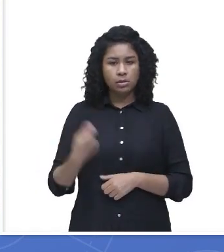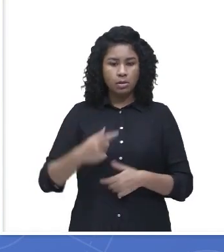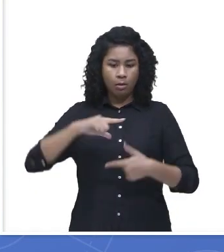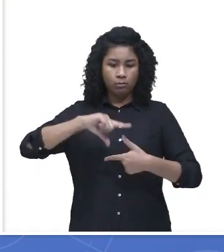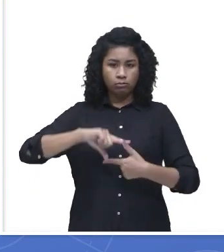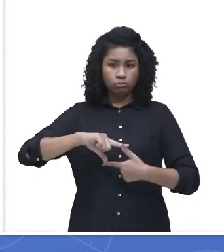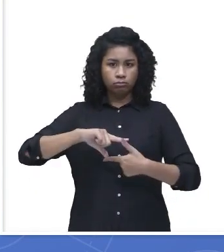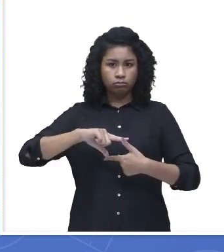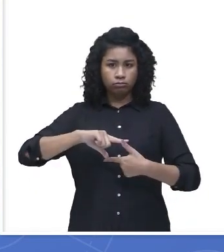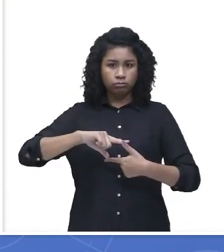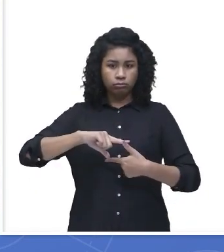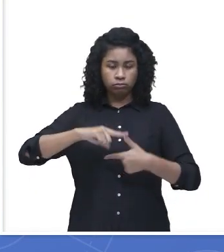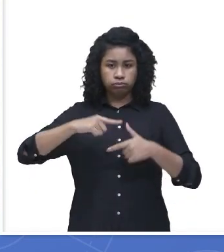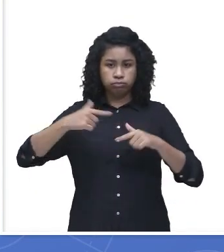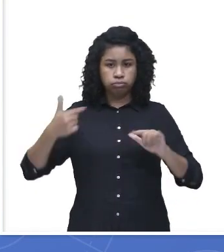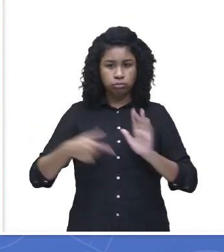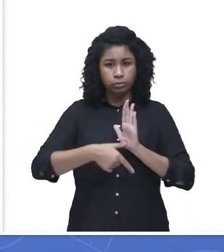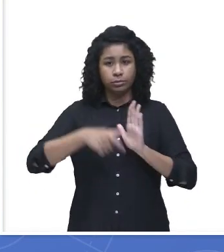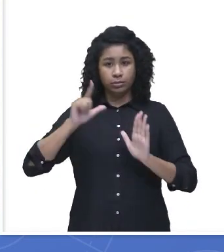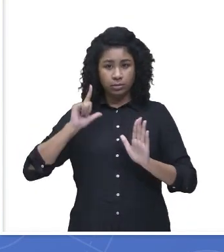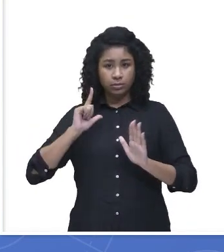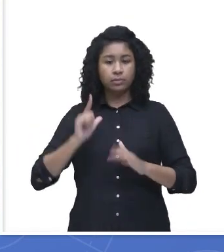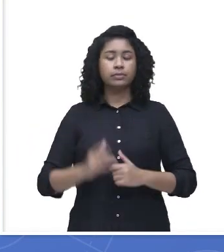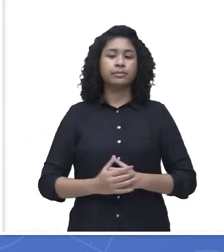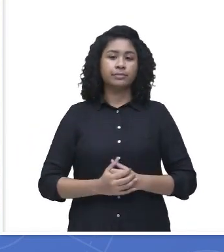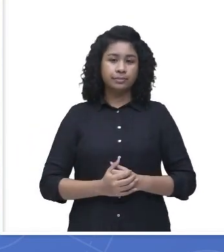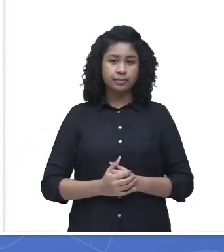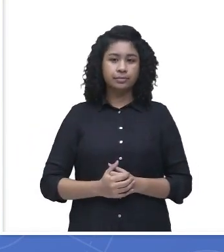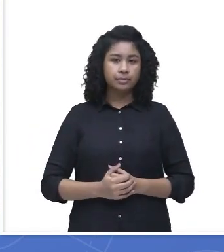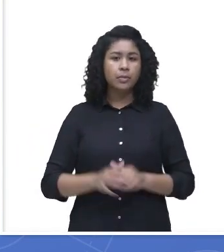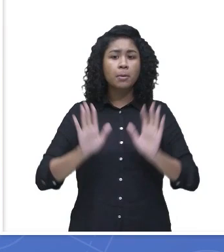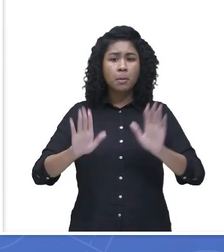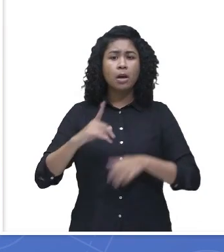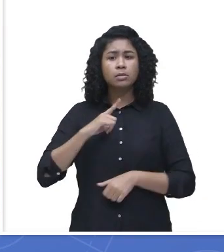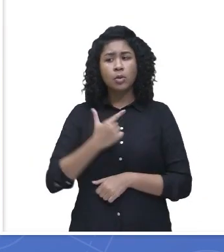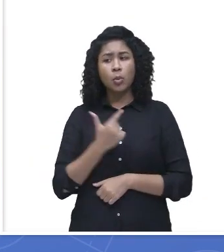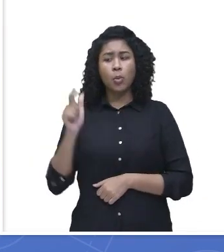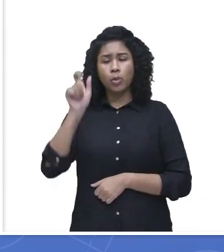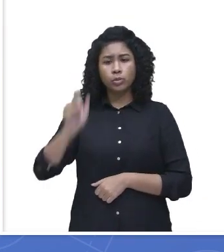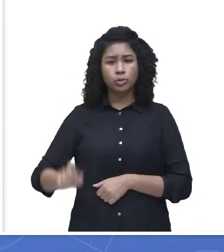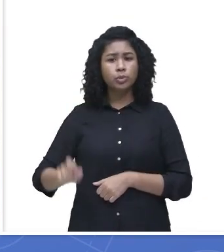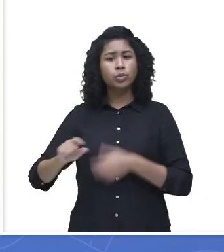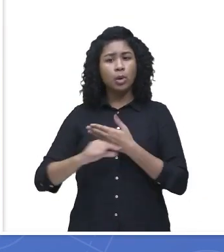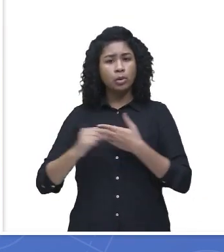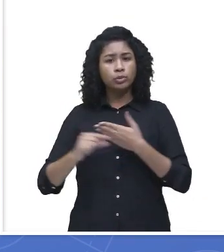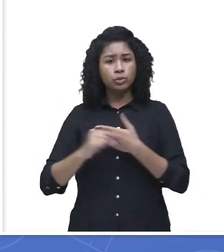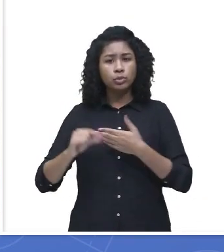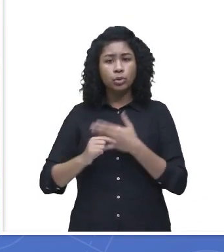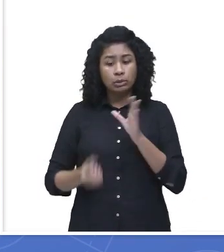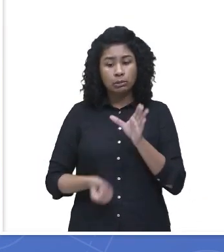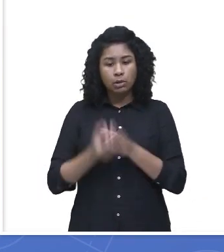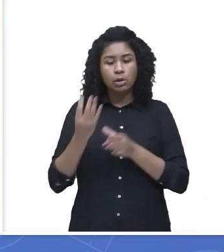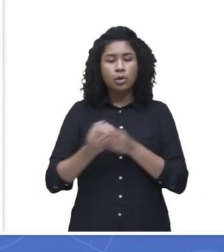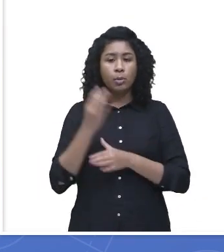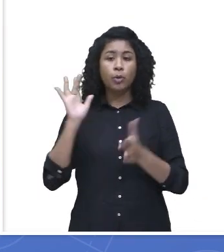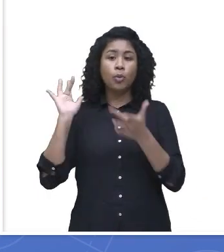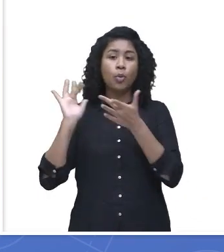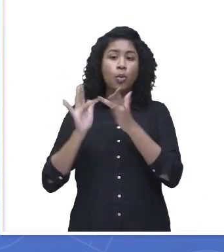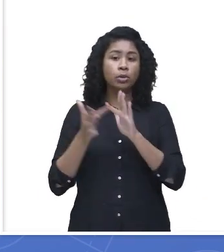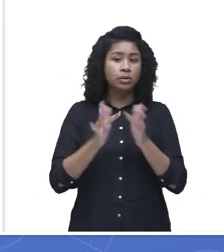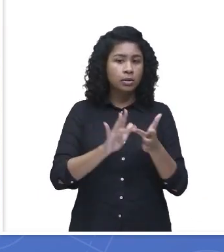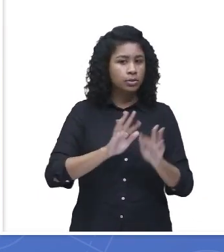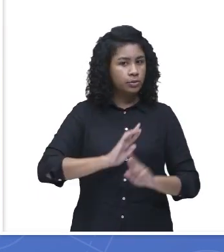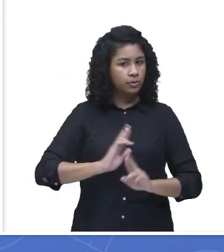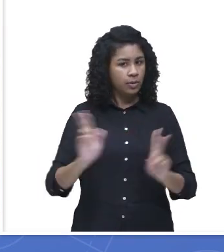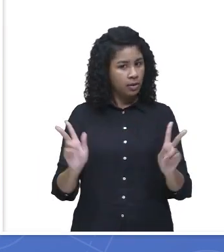preciso observar que nós vamos ter um autor que produziu em determinado contexto, né? Ele produziu para que pessoas? Olha só, para quem